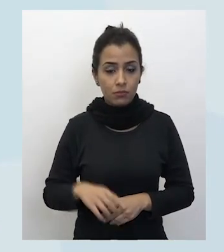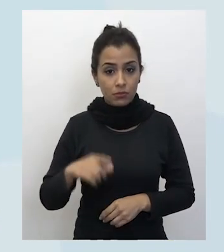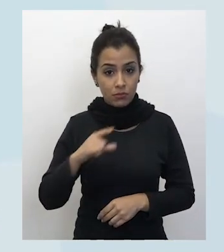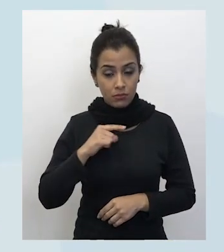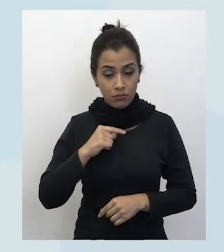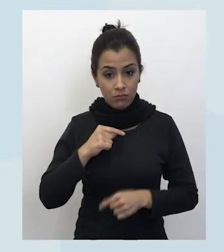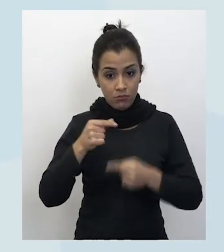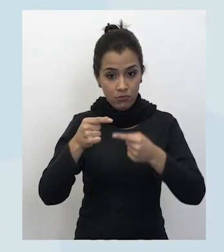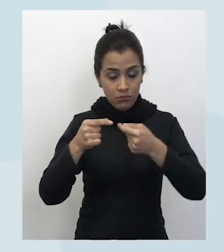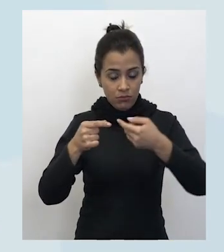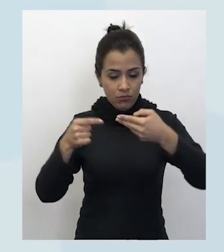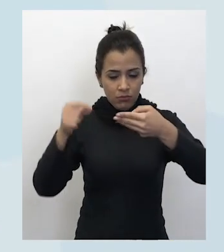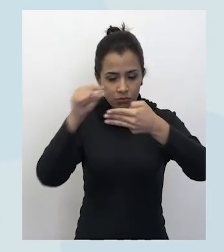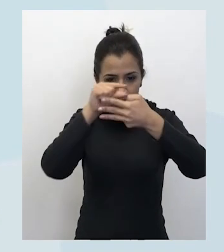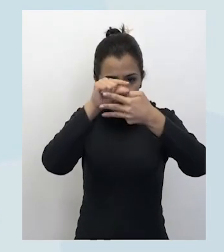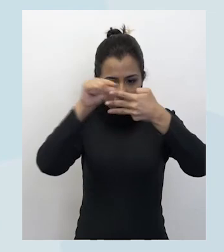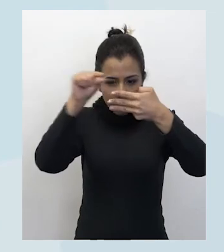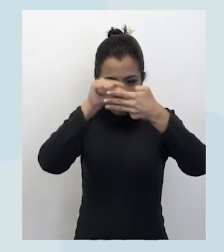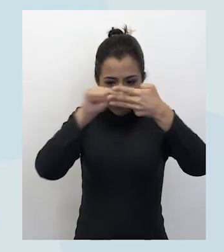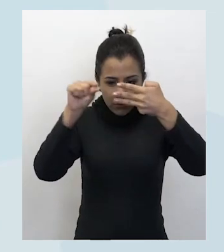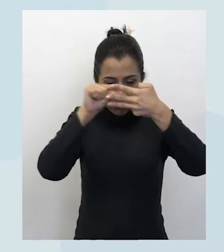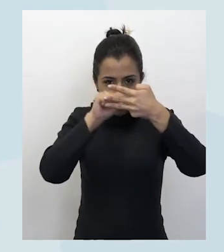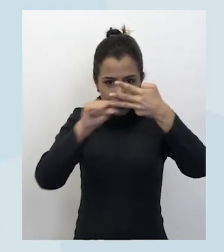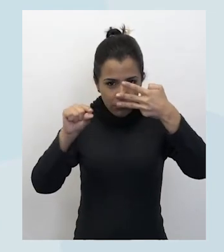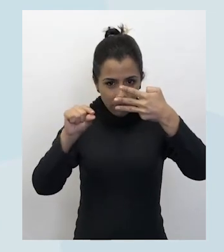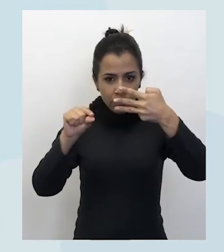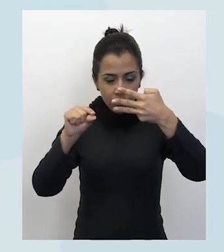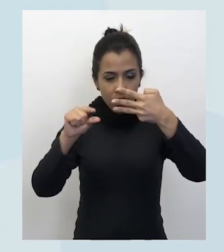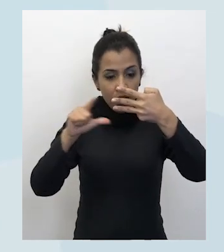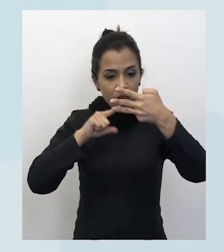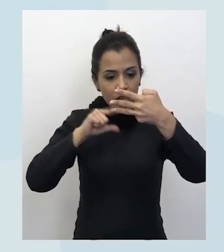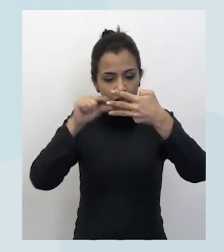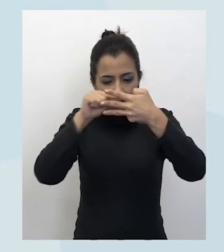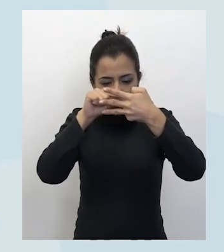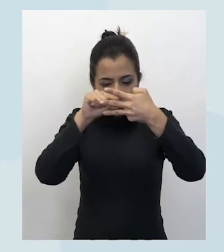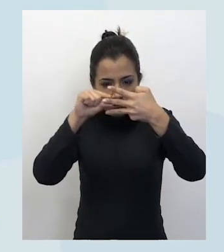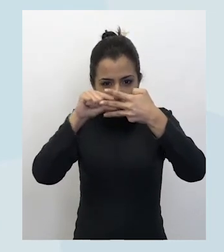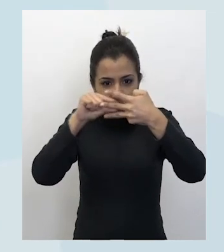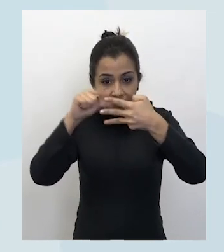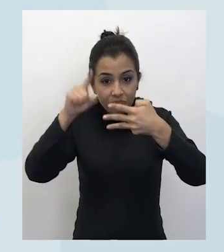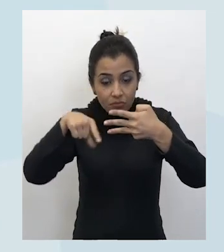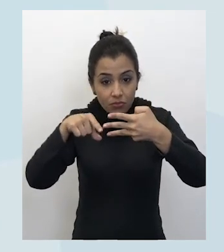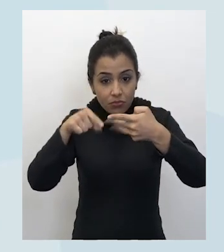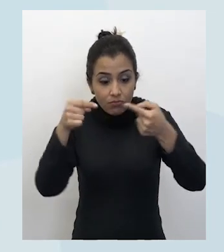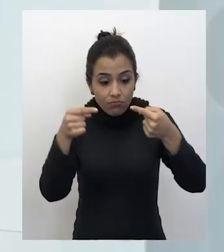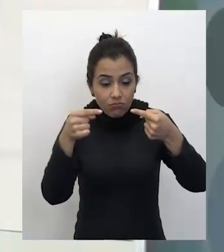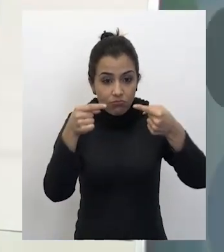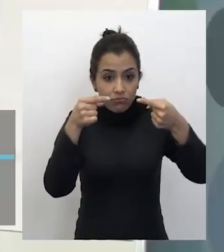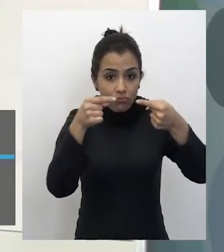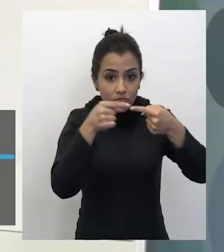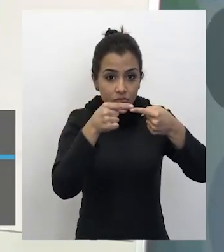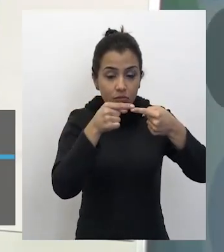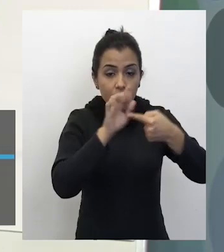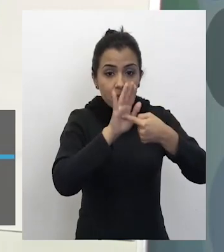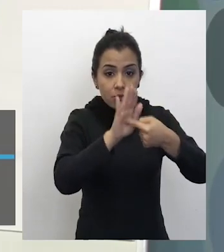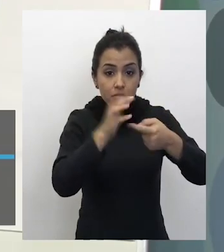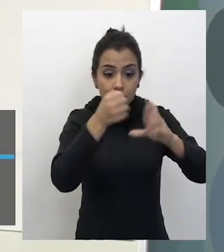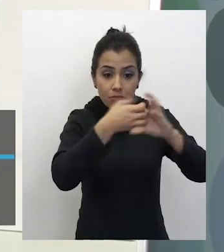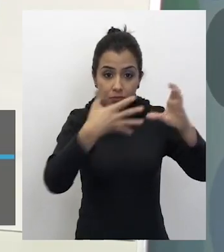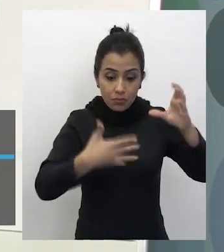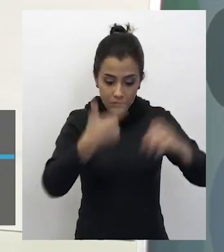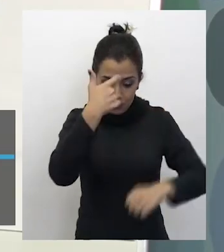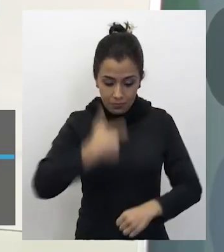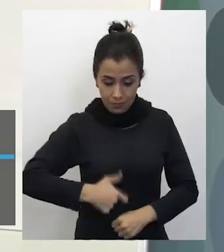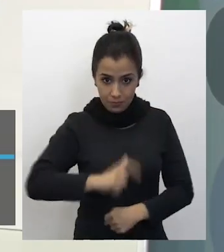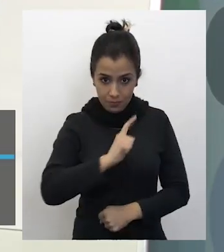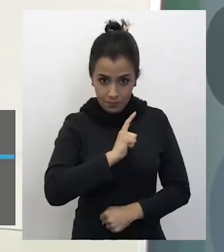aula passada, o gen é aquela parte do DNA que vai dizer que característica que eu tenho. Tudo bem? Então